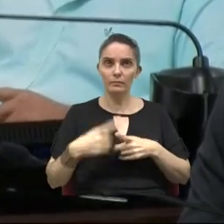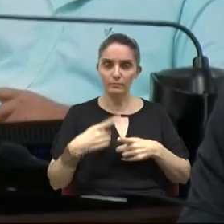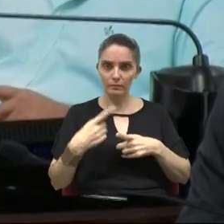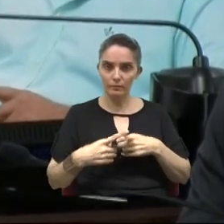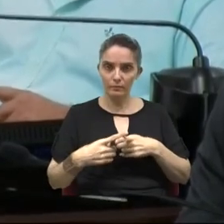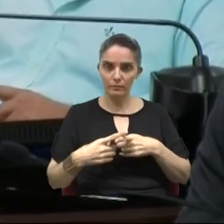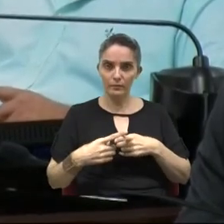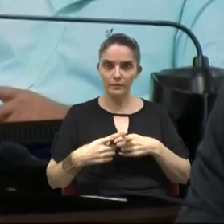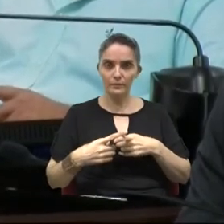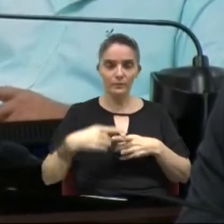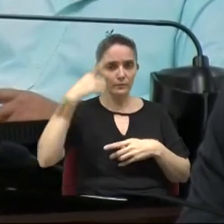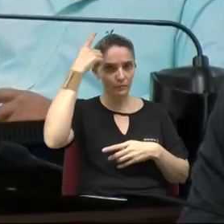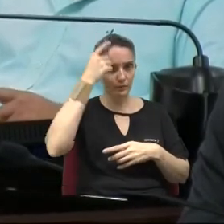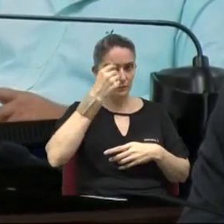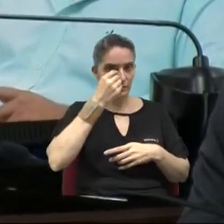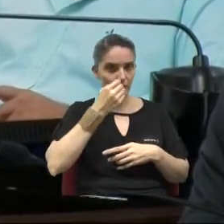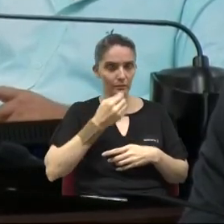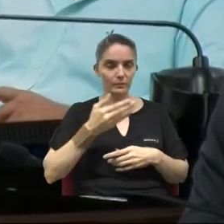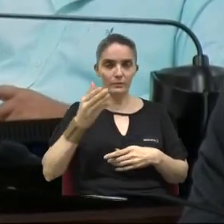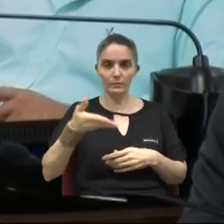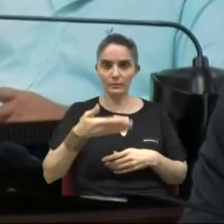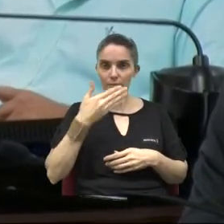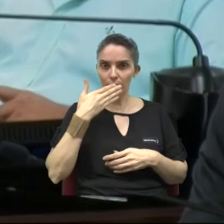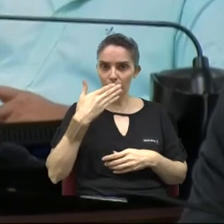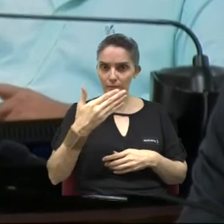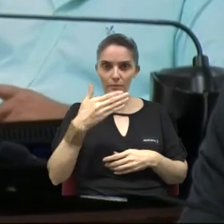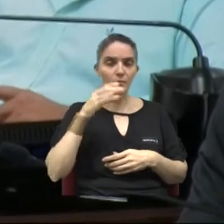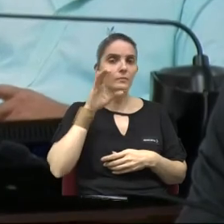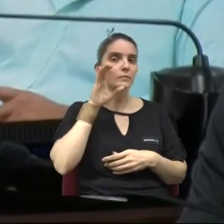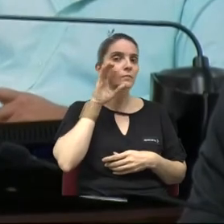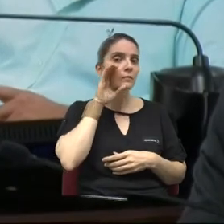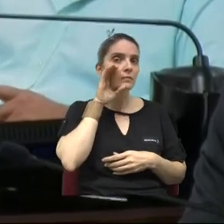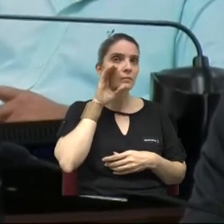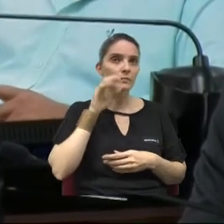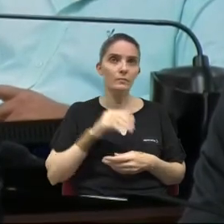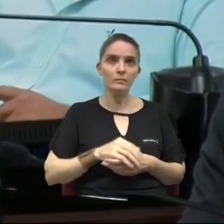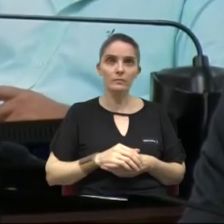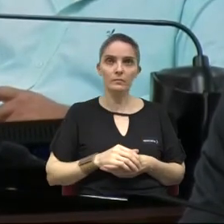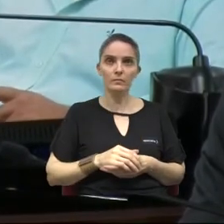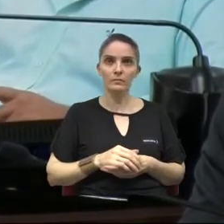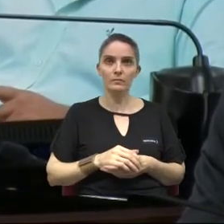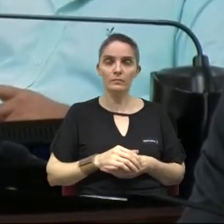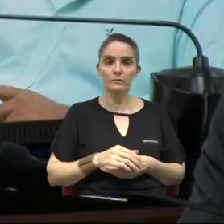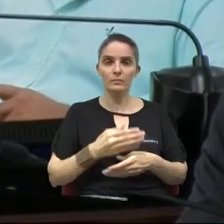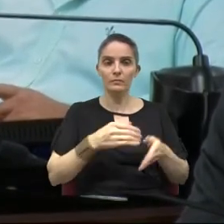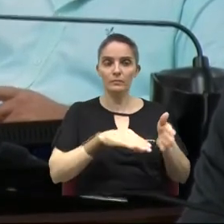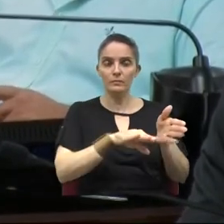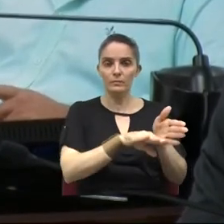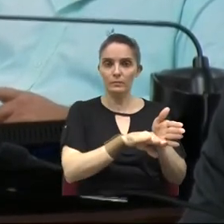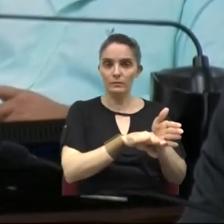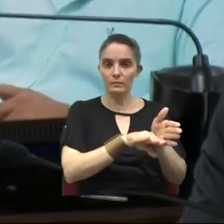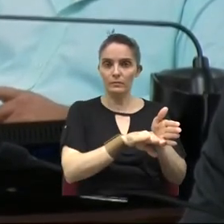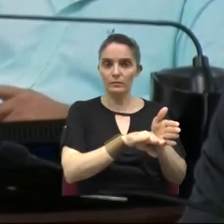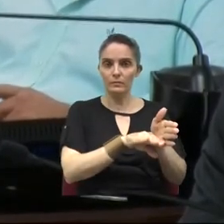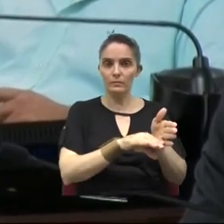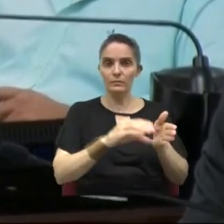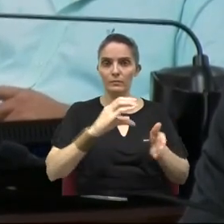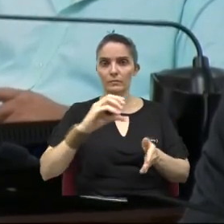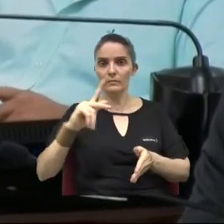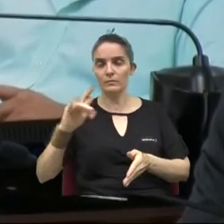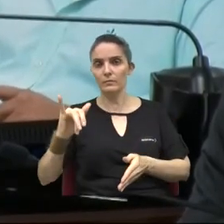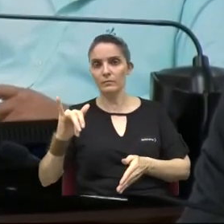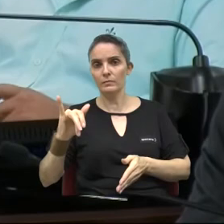quero solicitar à ilustre vereadora Constância que faça chegar até o meu gabinete o requerimento da CPI do